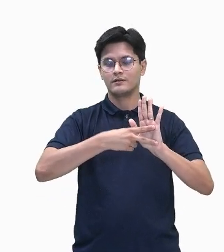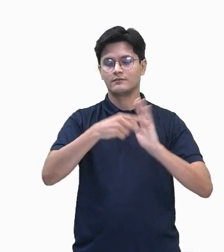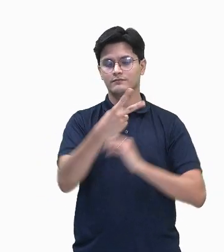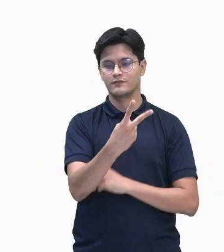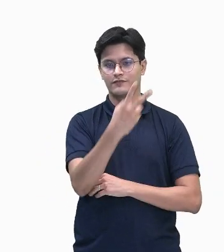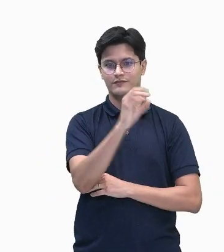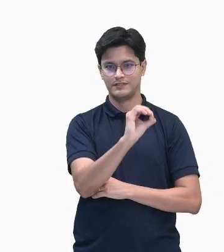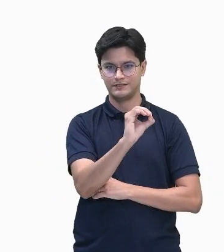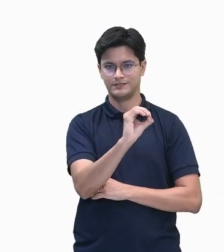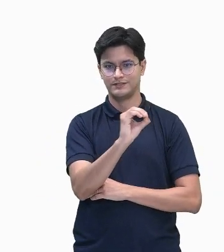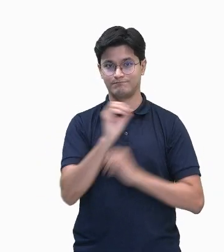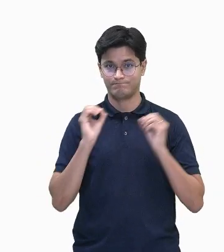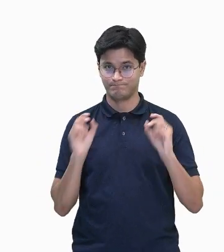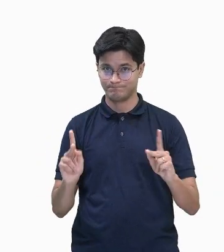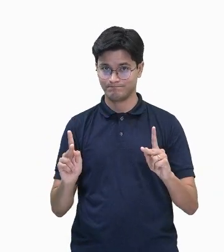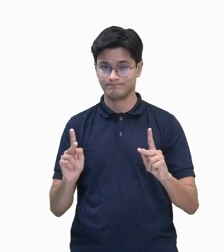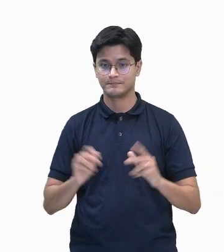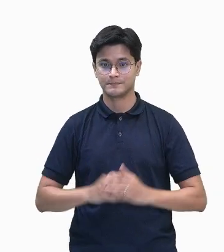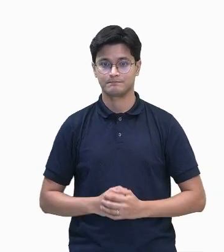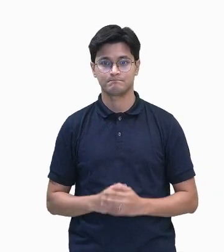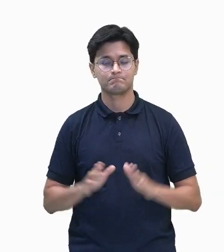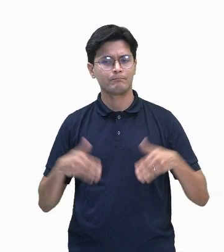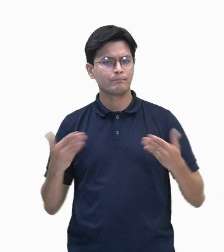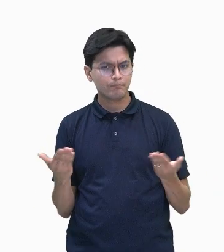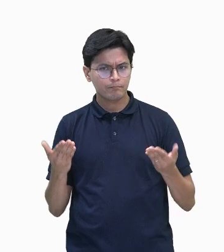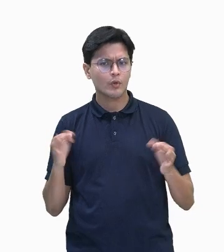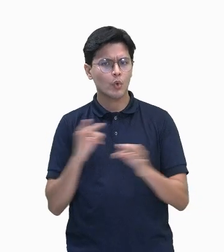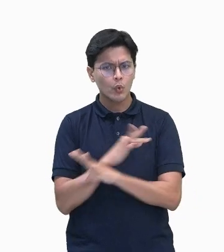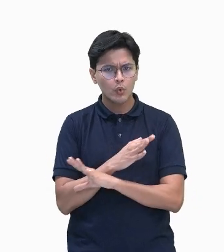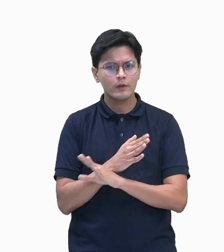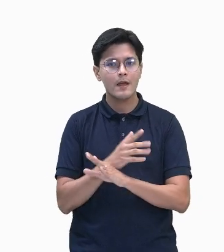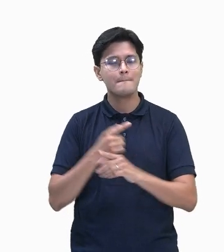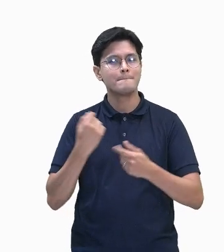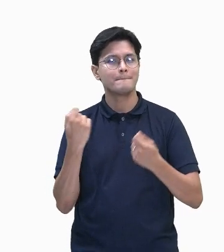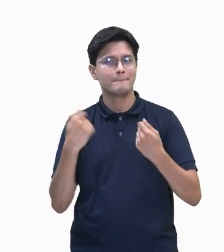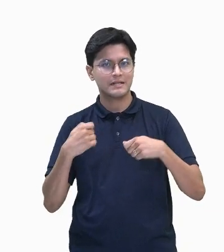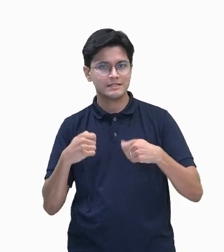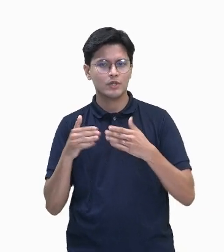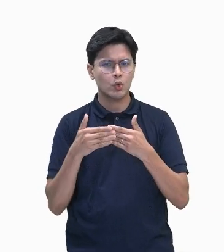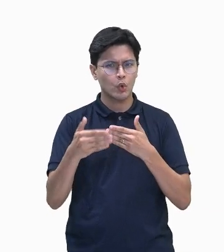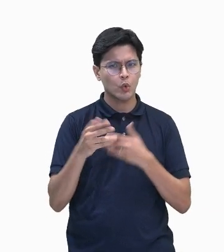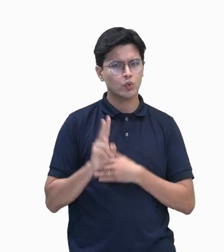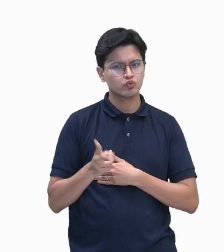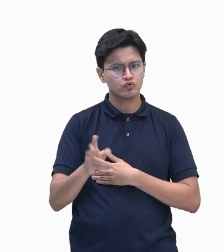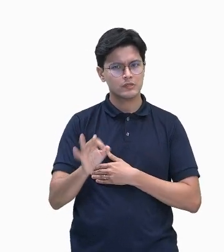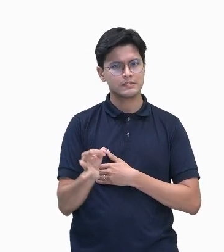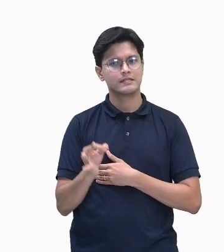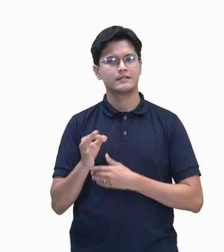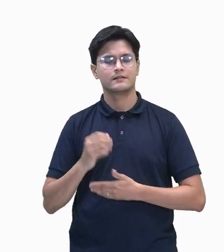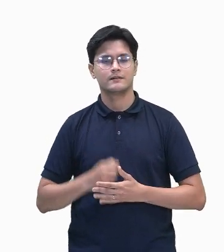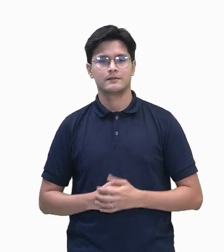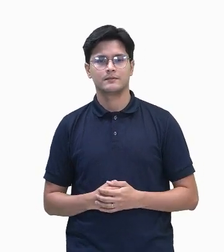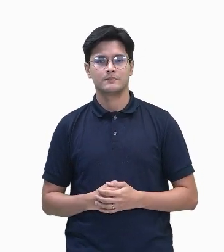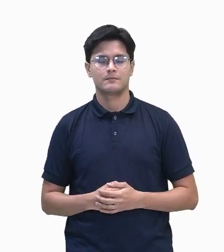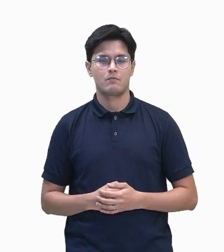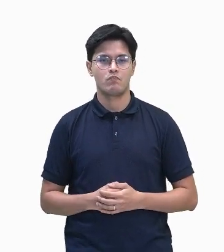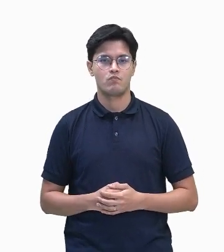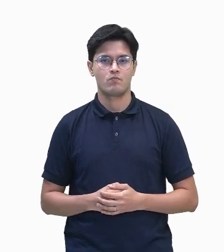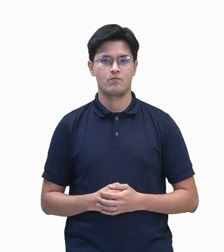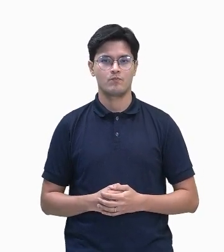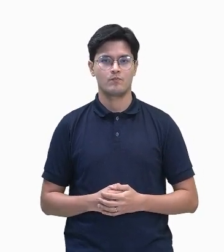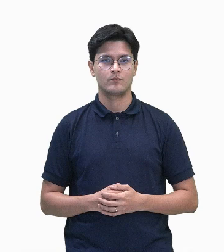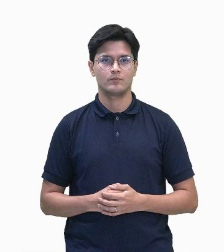20. Tudo bem? Bom, dito isto, falta a gente finalizar. Ó. Vamos criar aqui uma cartela nova aqui para a gente finalizar.